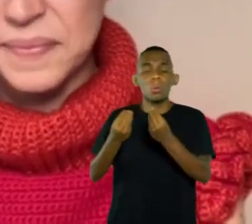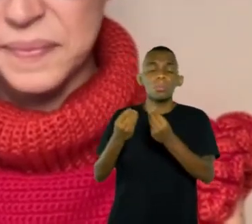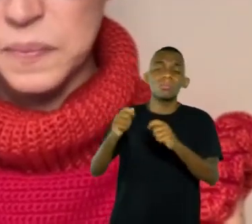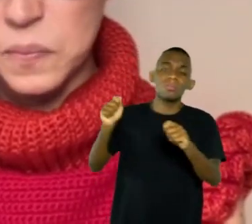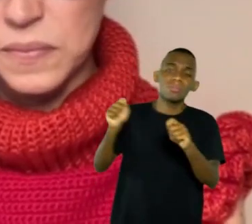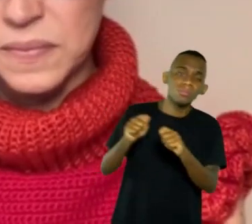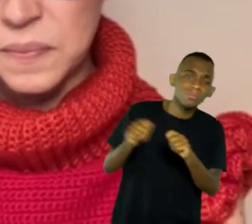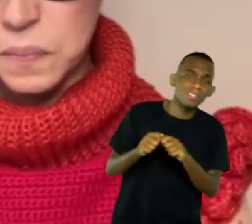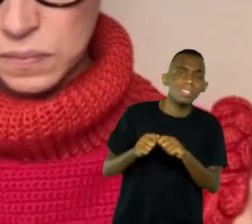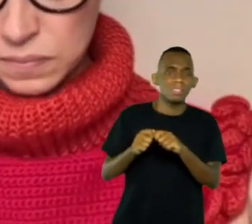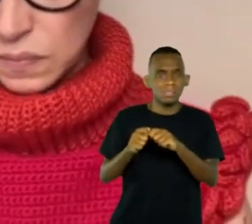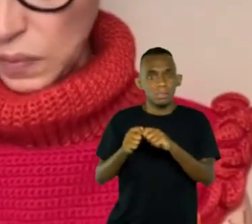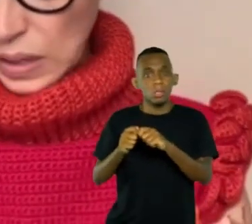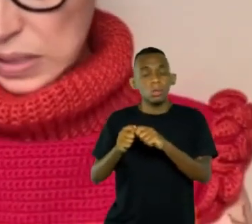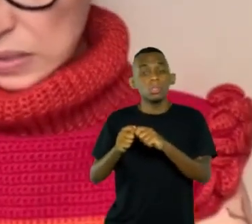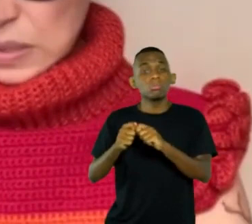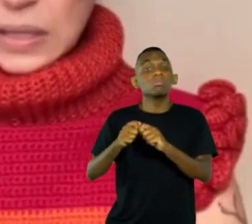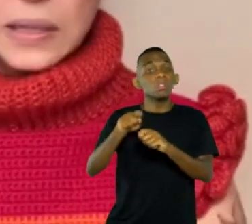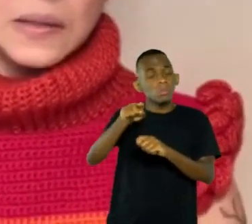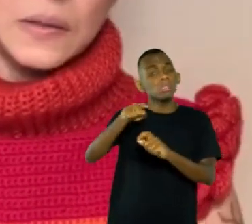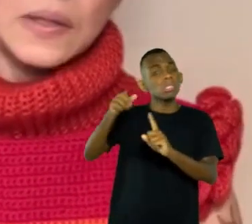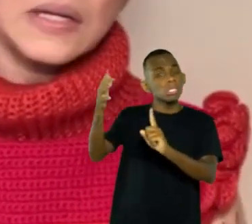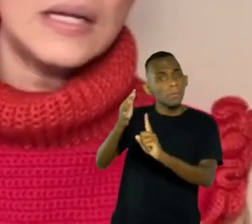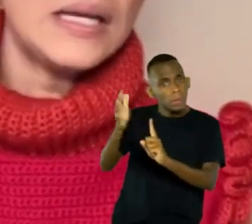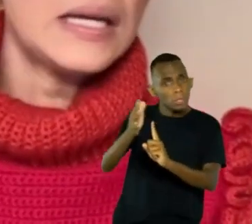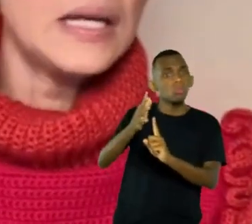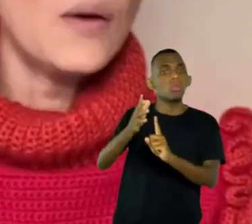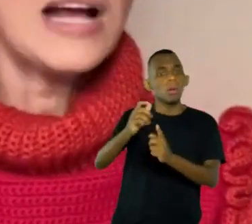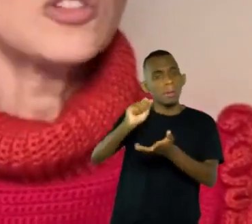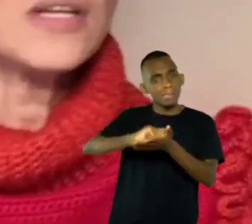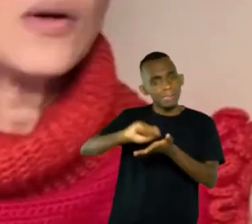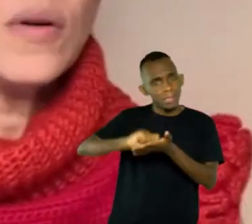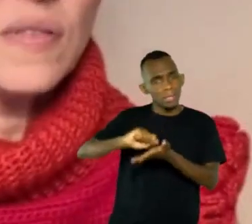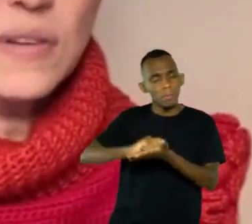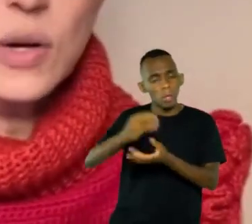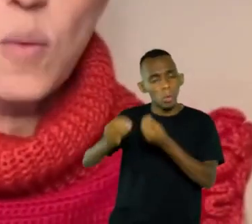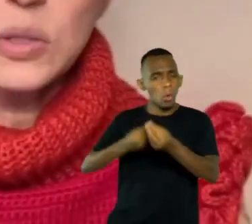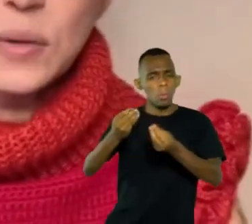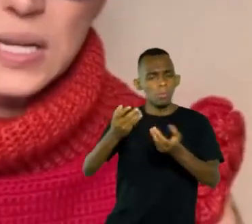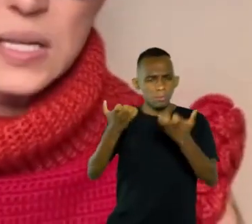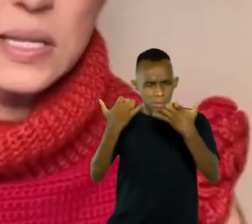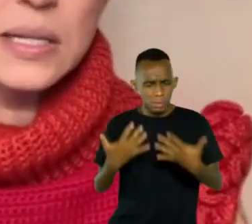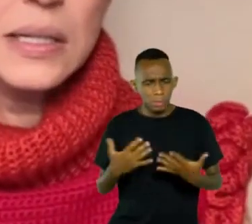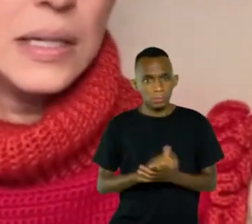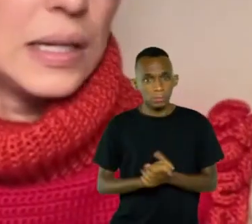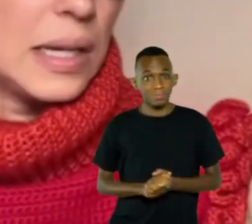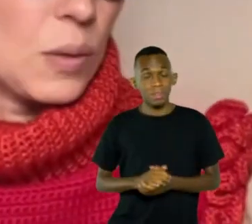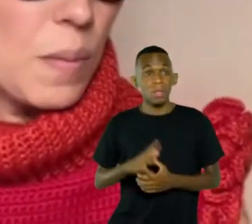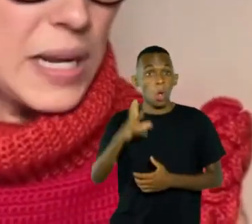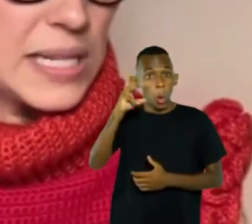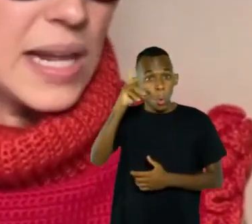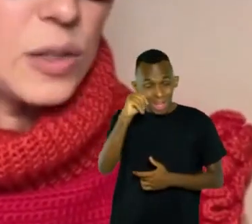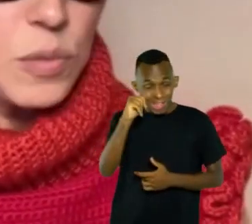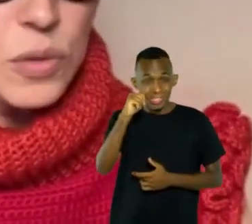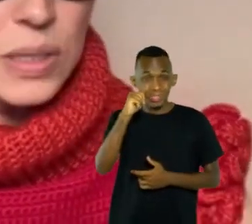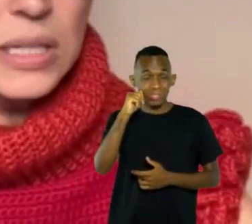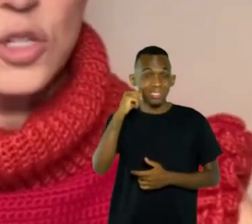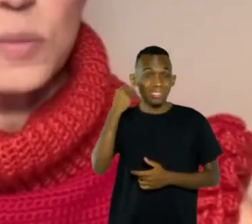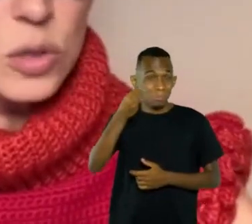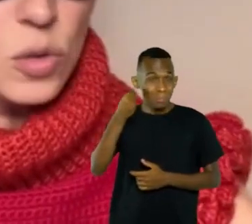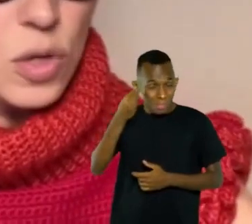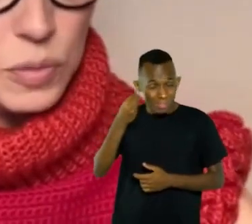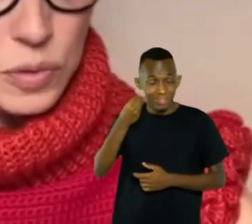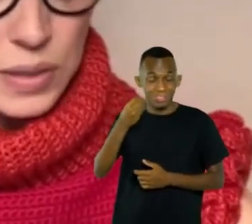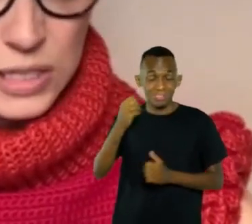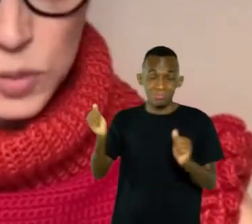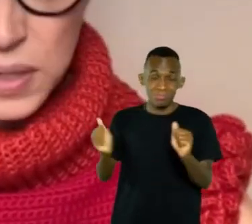que te influenciou de certa forma também, né? Eu acho que conviver com uma doença é um aprendizado muito grande,